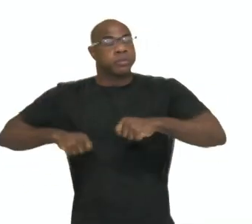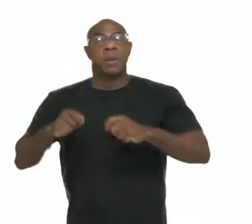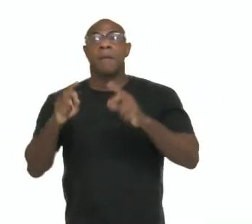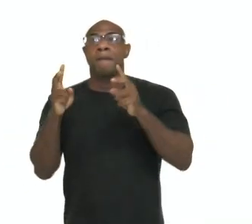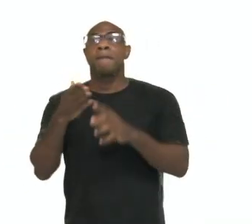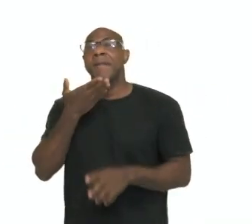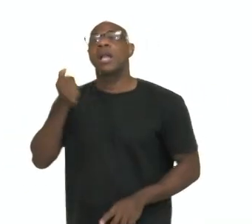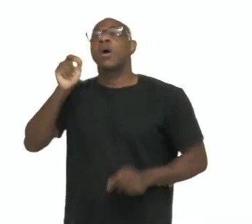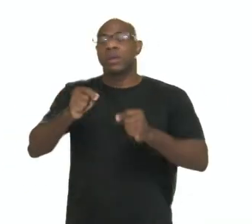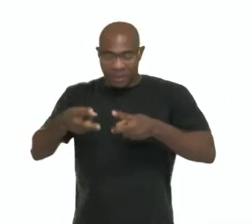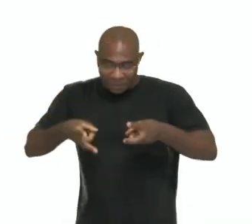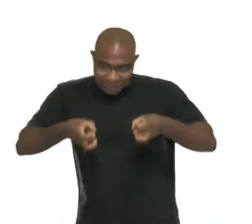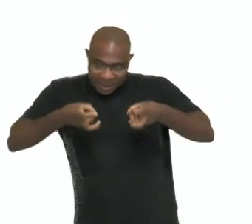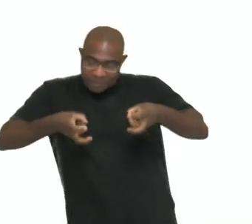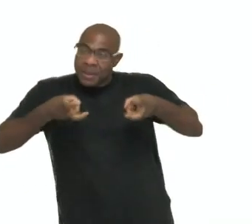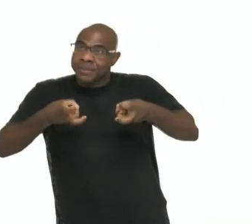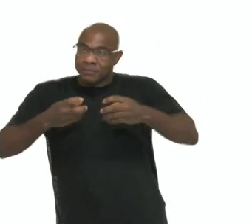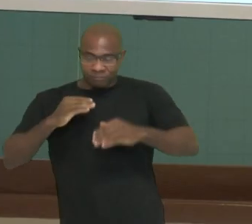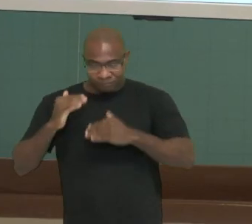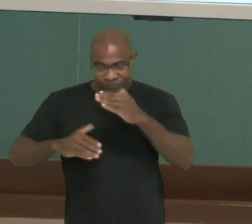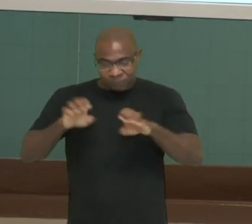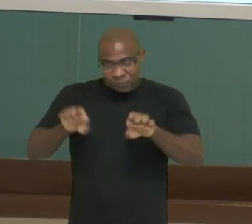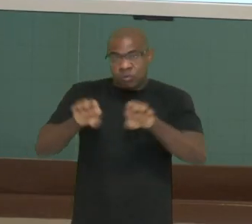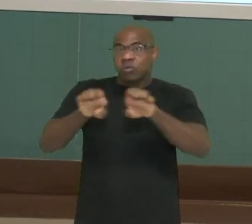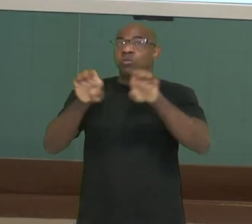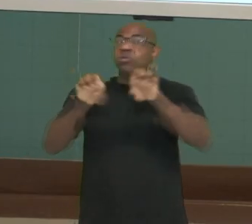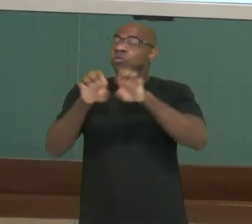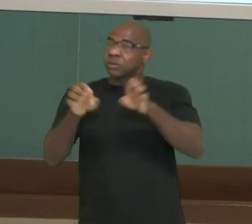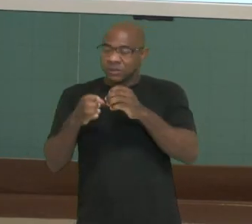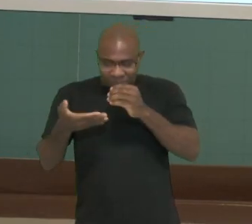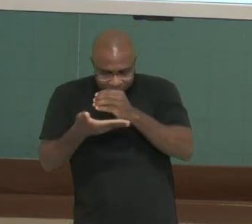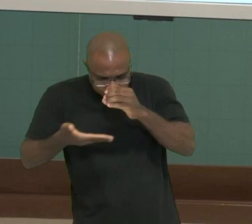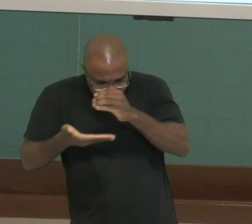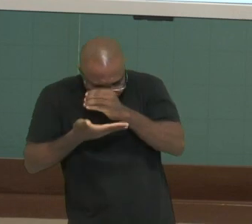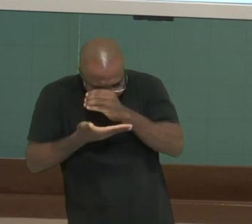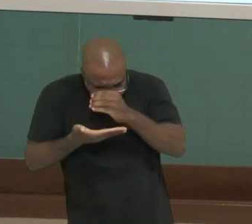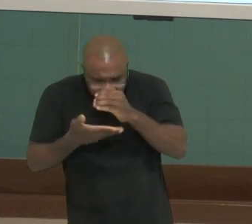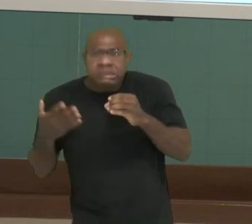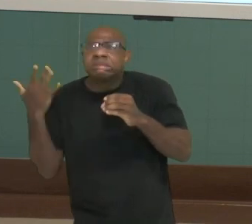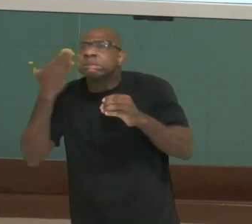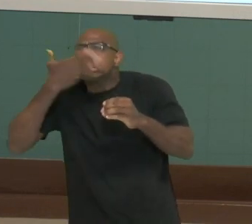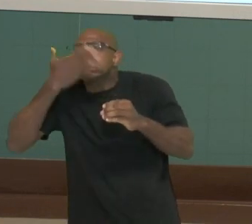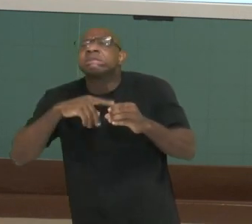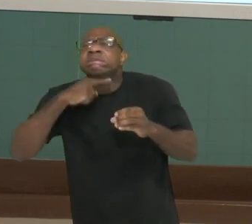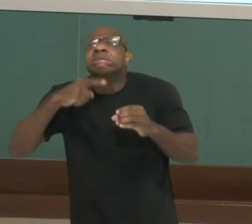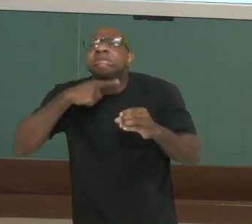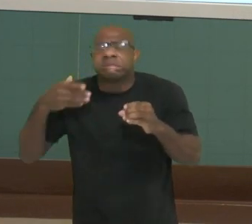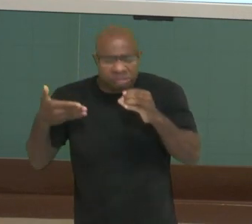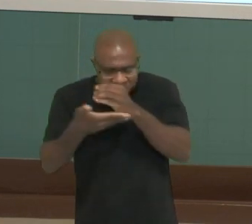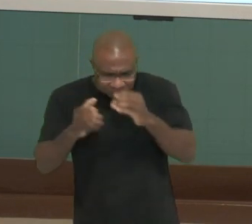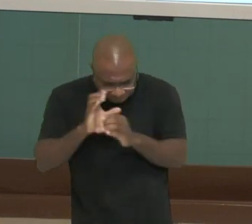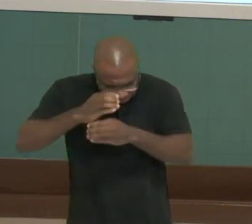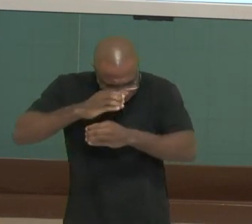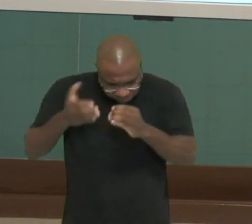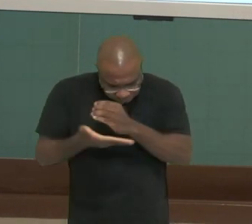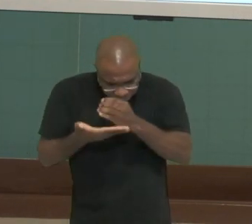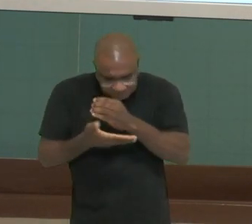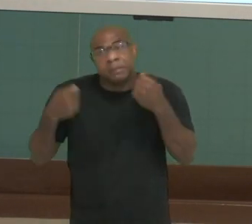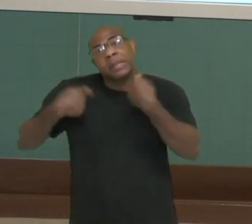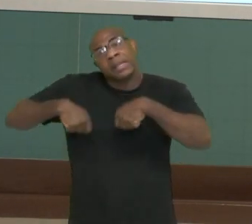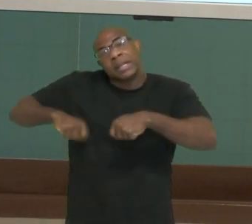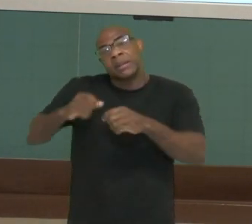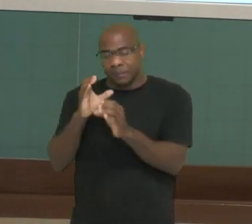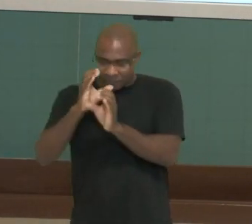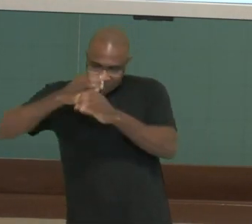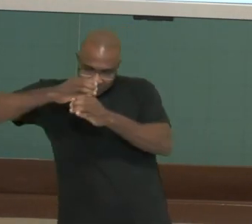visualização de estruturas microscópicas, aquela estrutura bem pequenininha que a gente não enxerga a olho nu. Então, nós precisamos